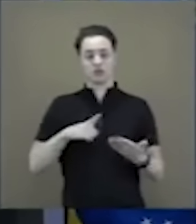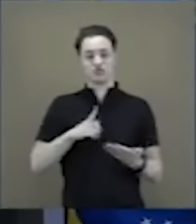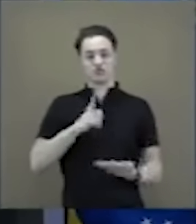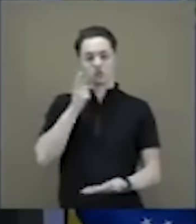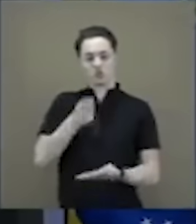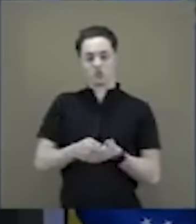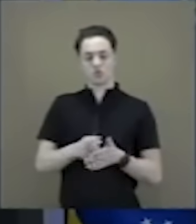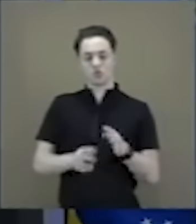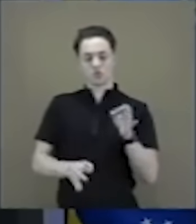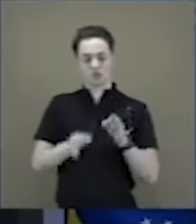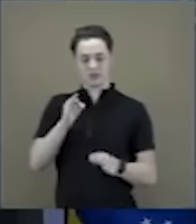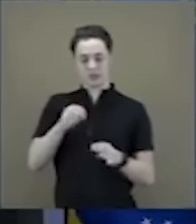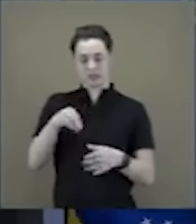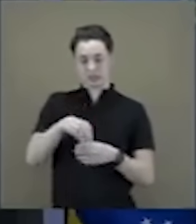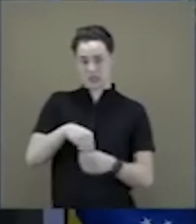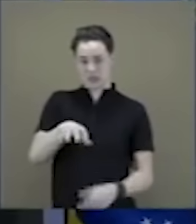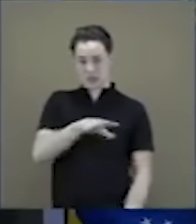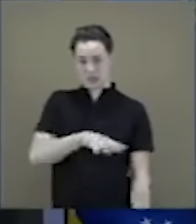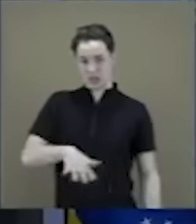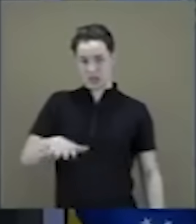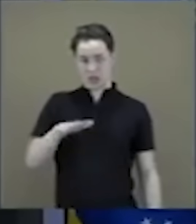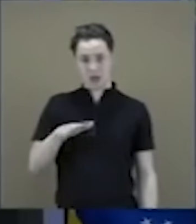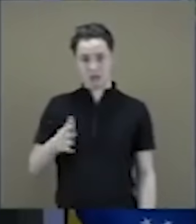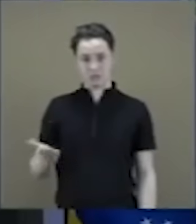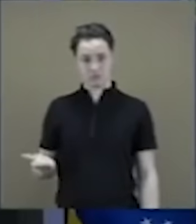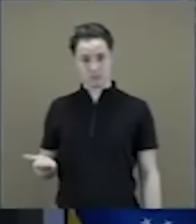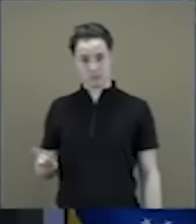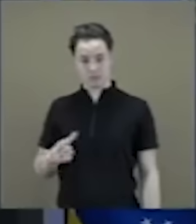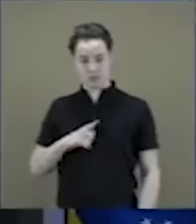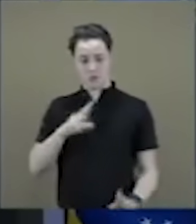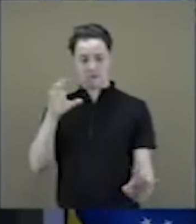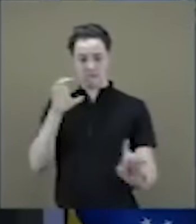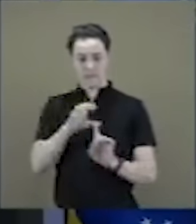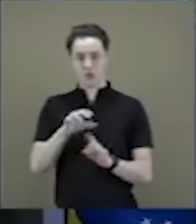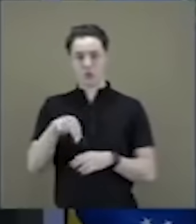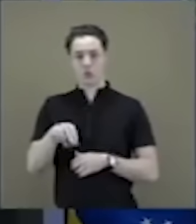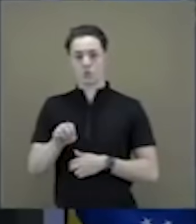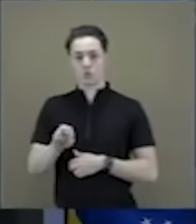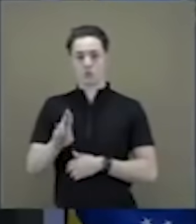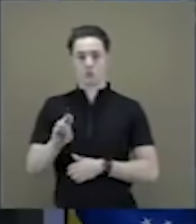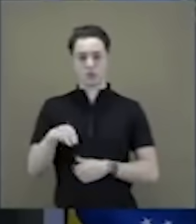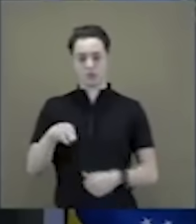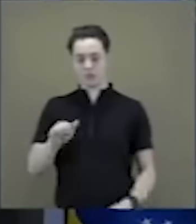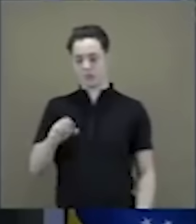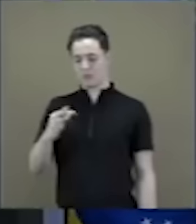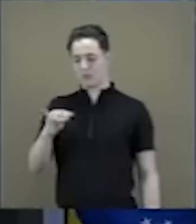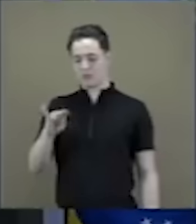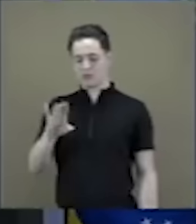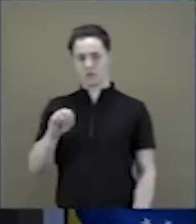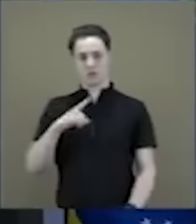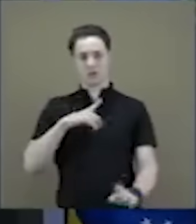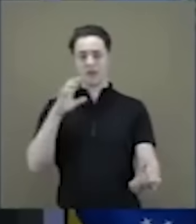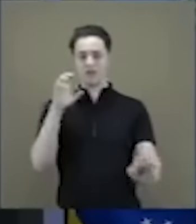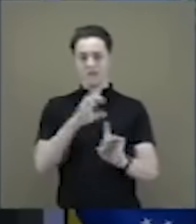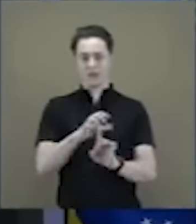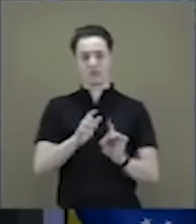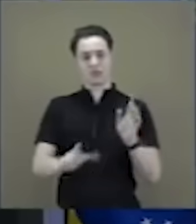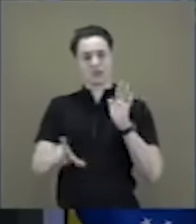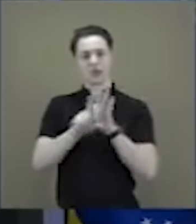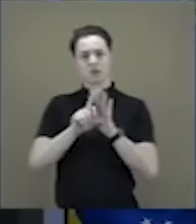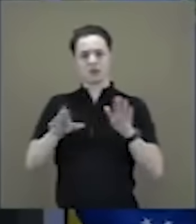dentro da esfera jurisdicional com efeito normativo, com efeito legislativo, porque depois